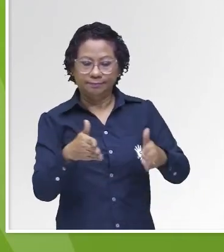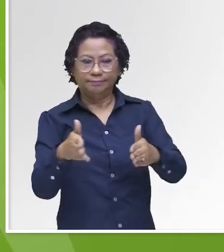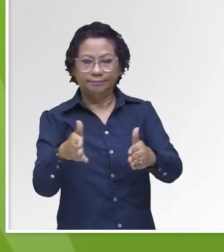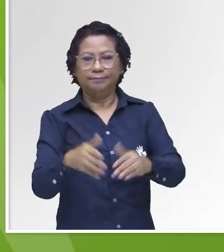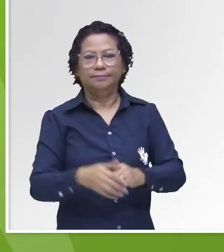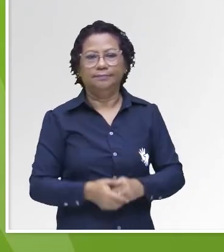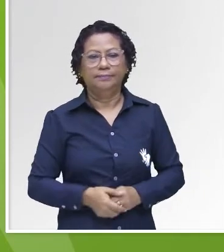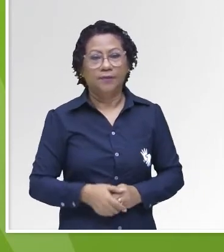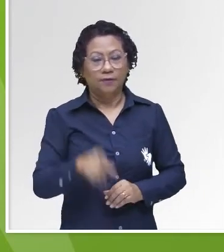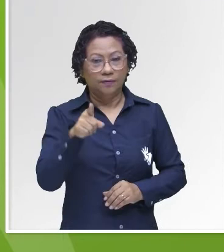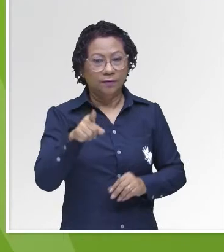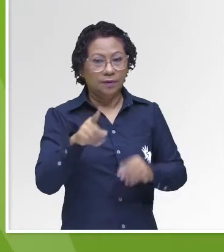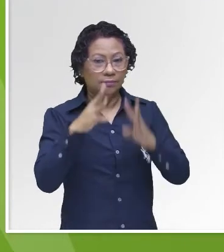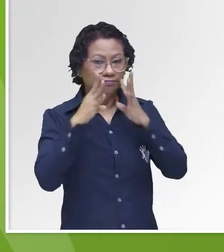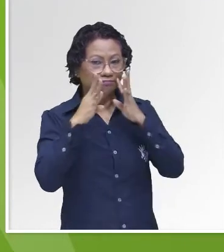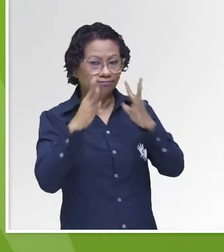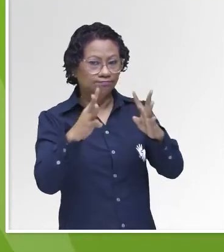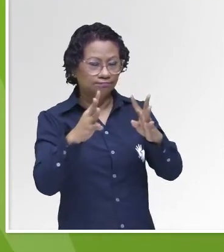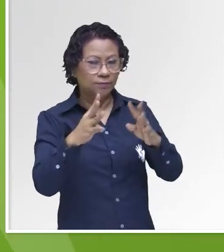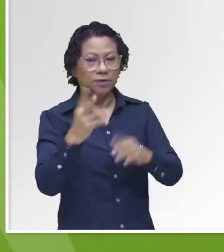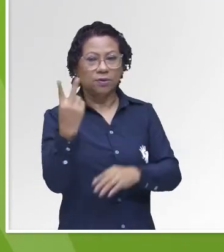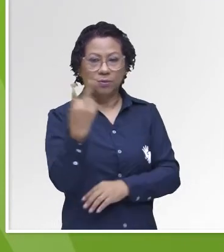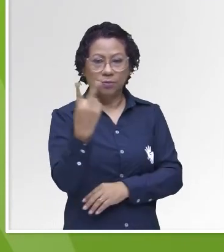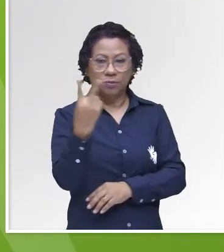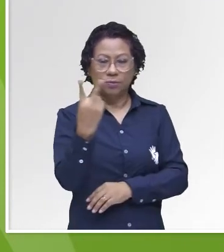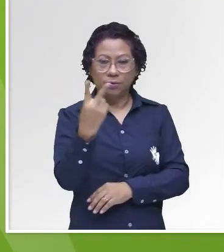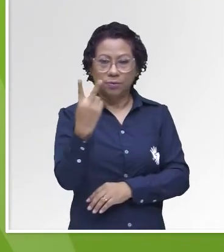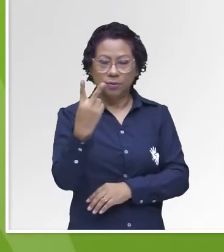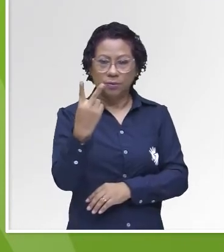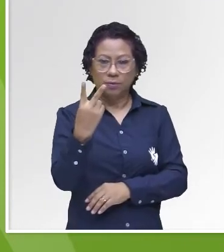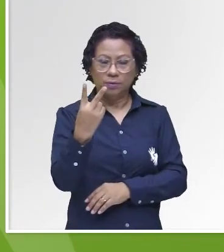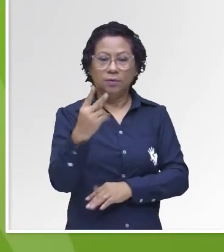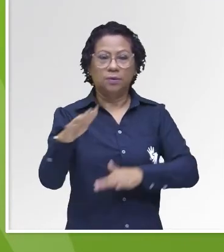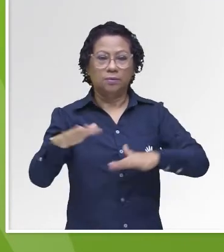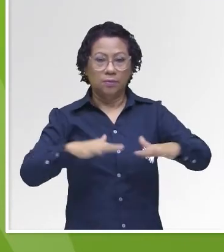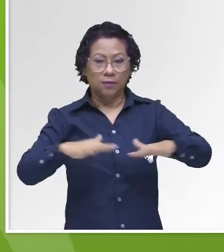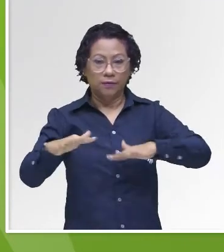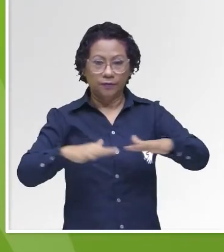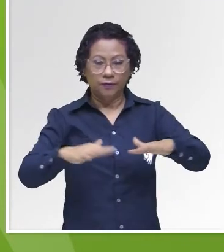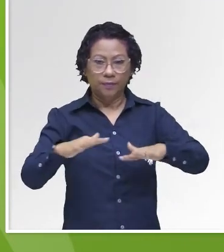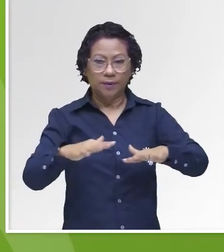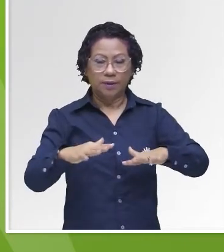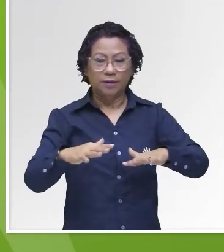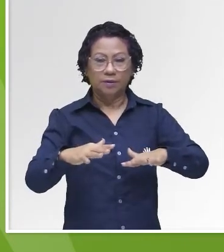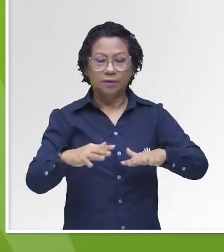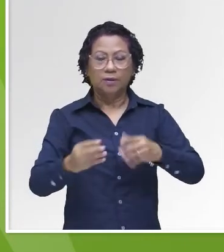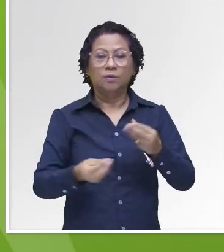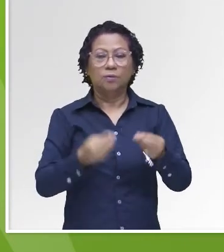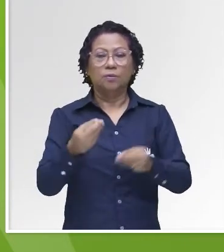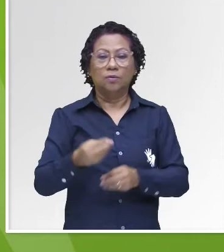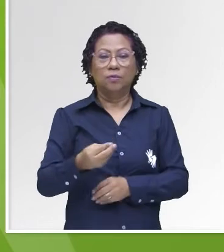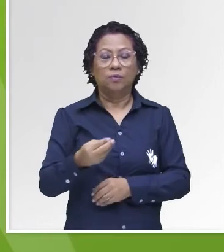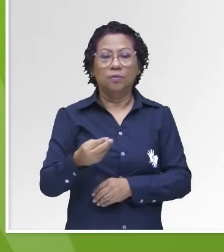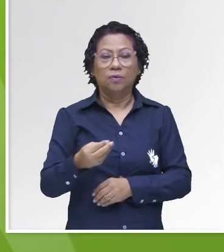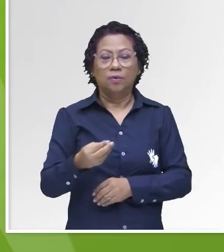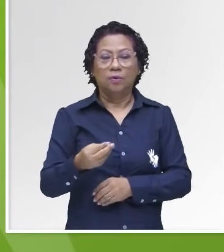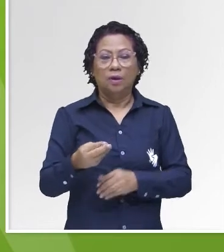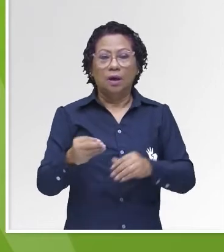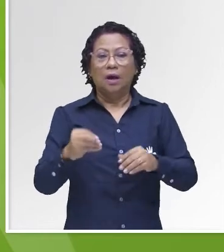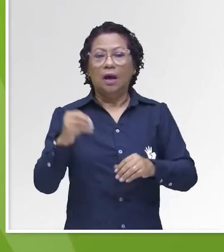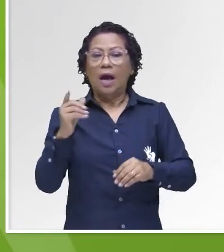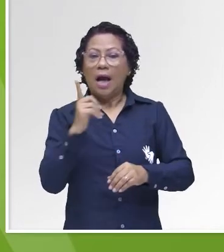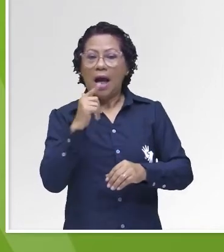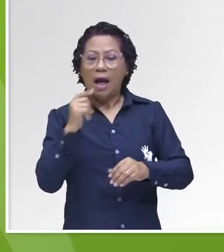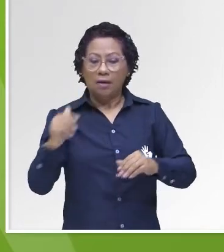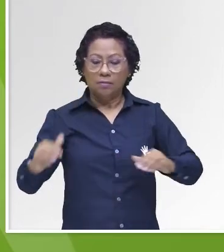de fixar? Os dois movimentos, eles ocorrem como se o outro não existisse. A correnteza continua indo